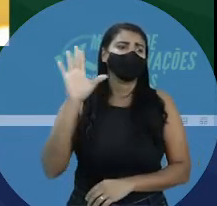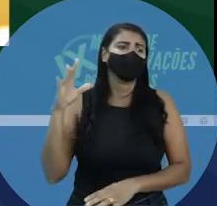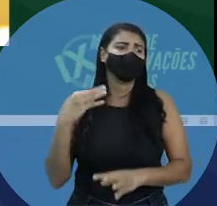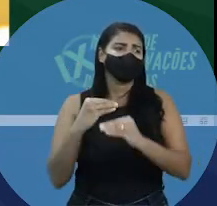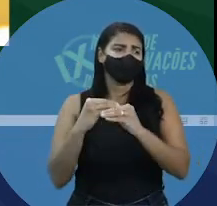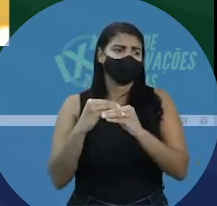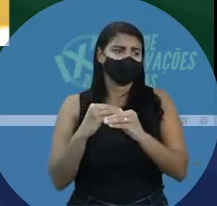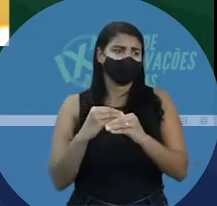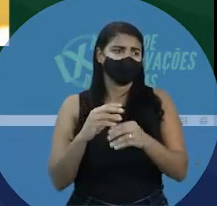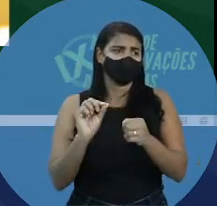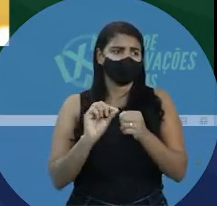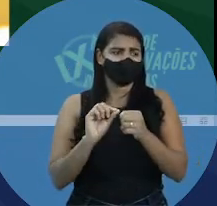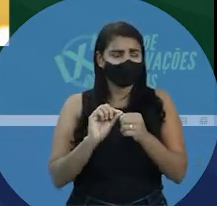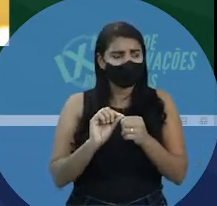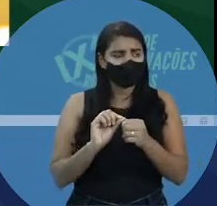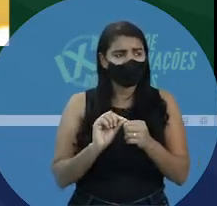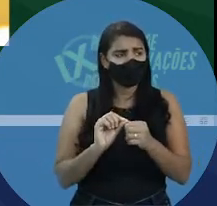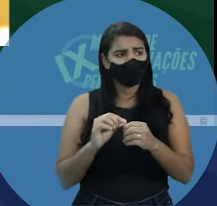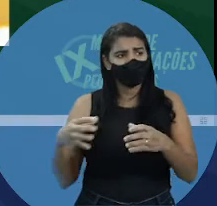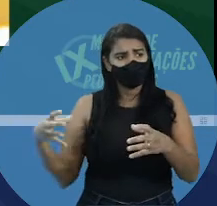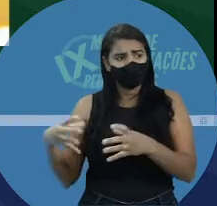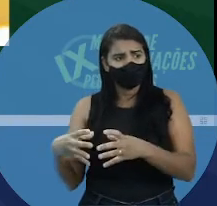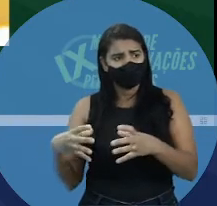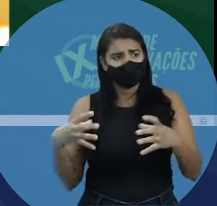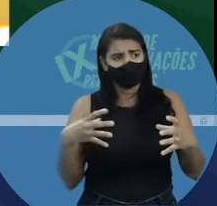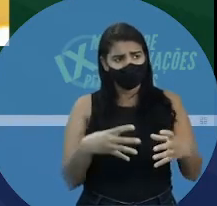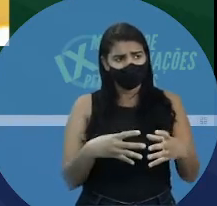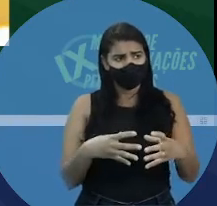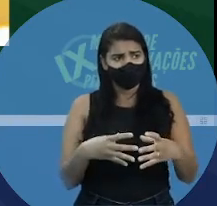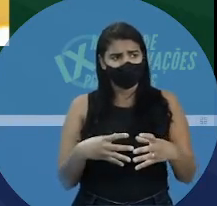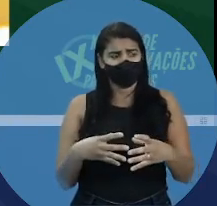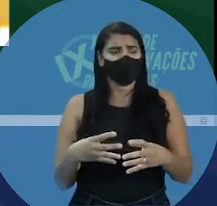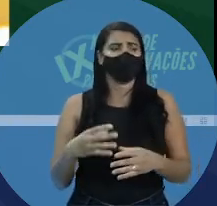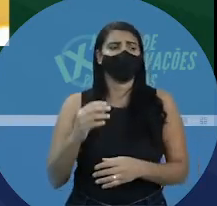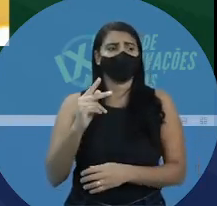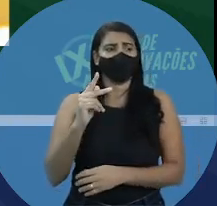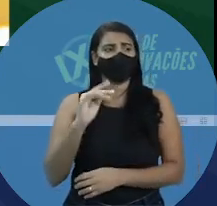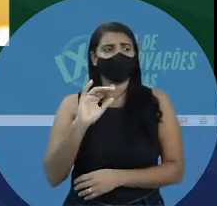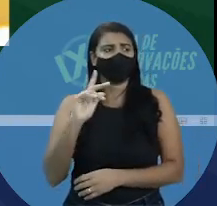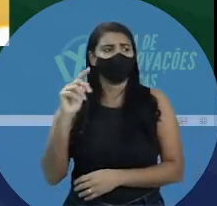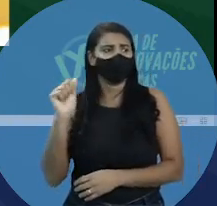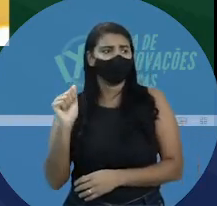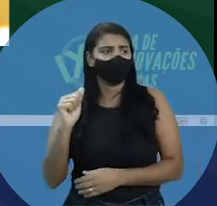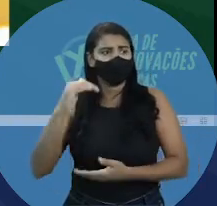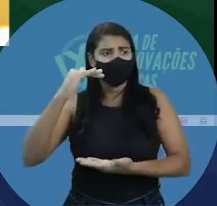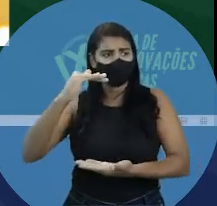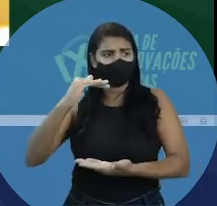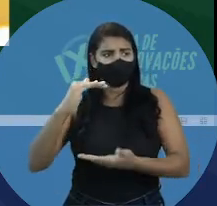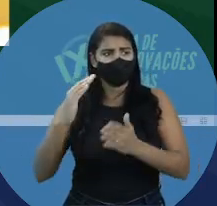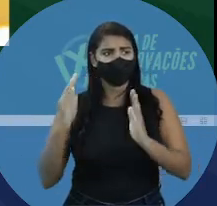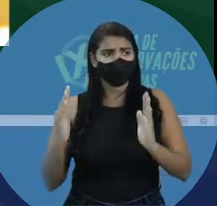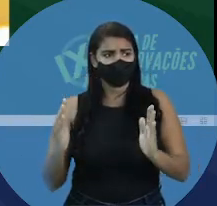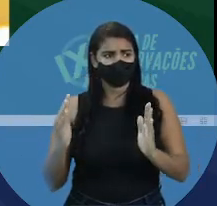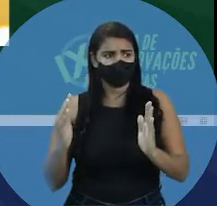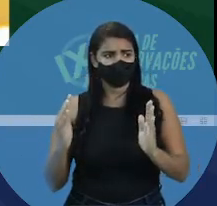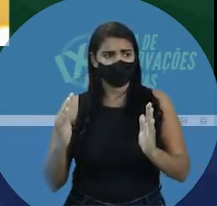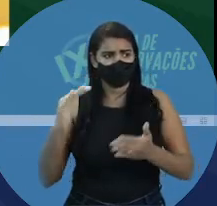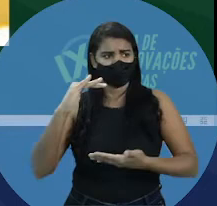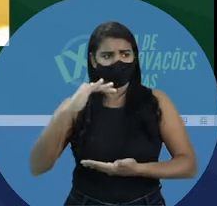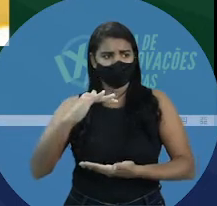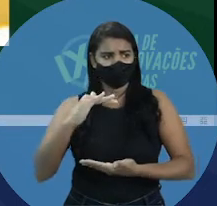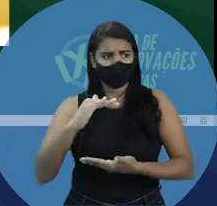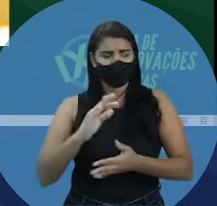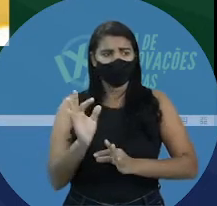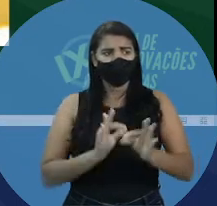um papa-pilhas aqui dentro da escola, não é? Como eu vou mostrar aqui para vocês. Então, a gente fez uma caixa, né,